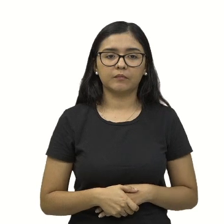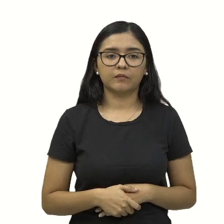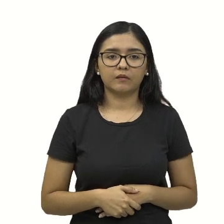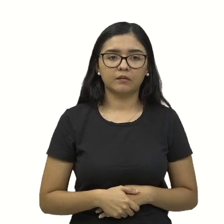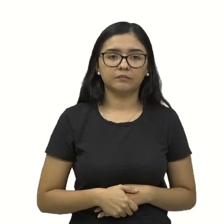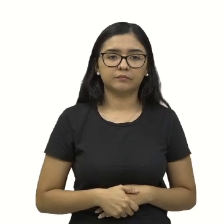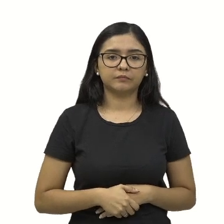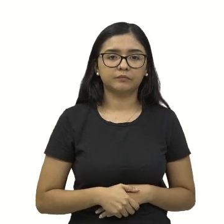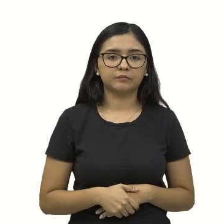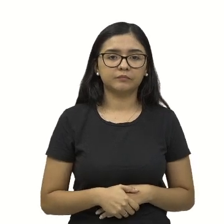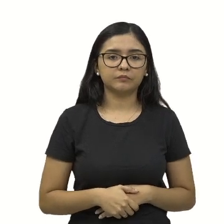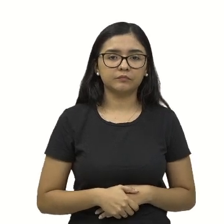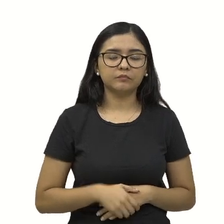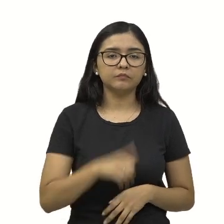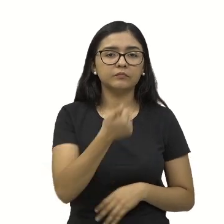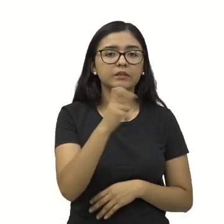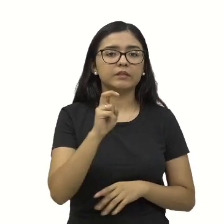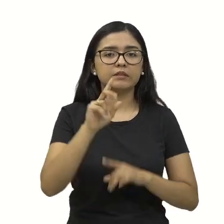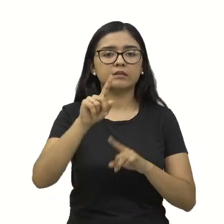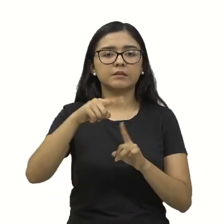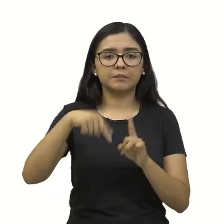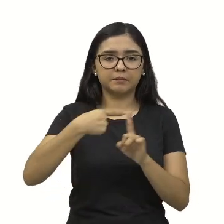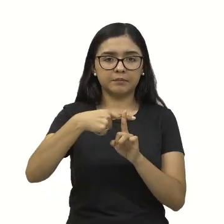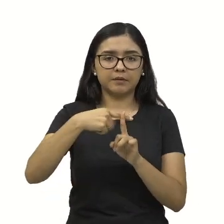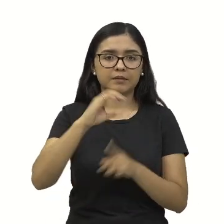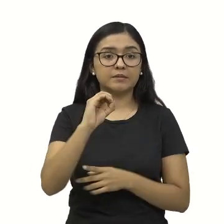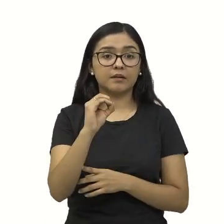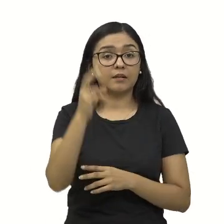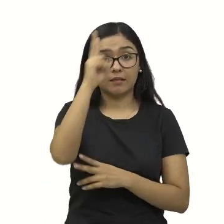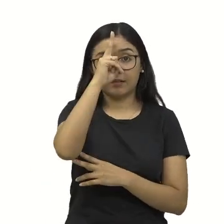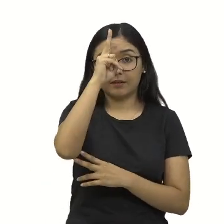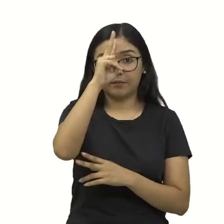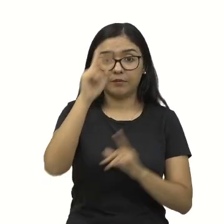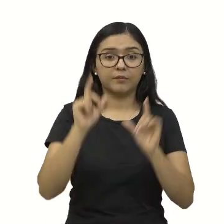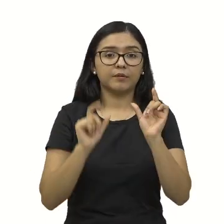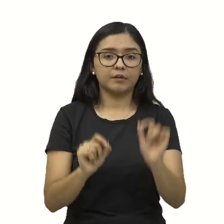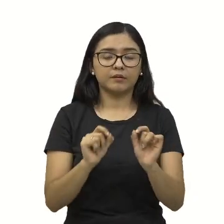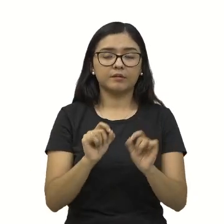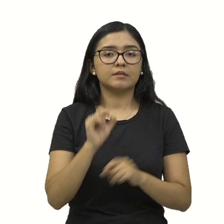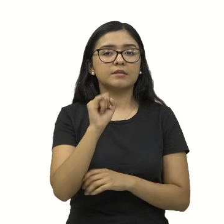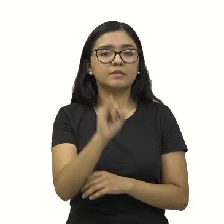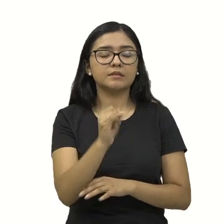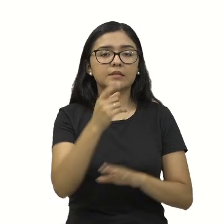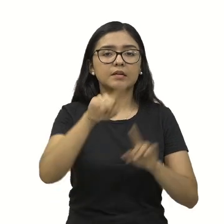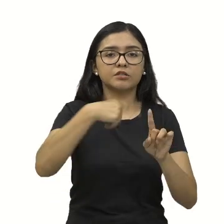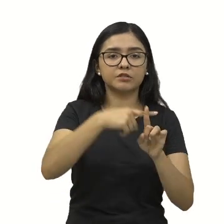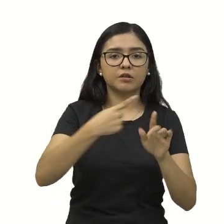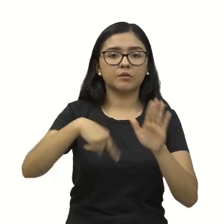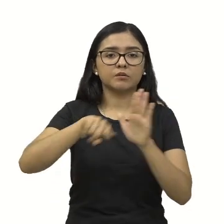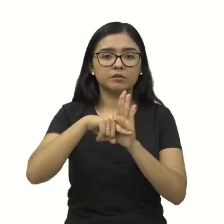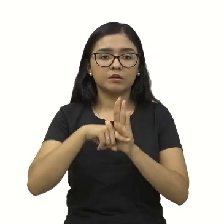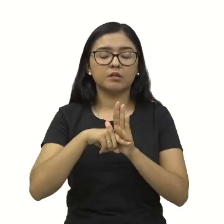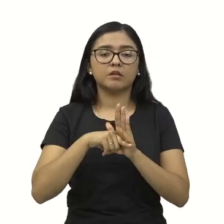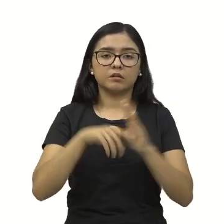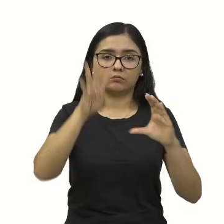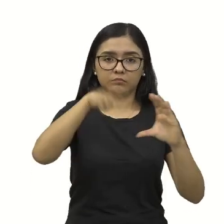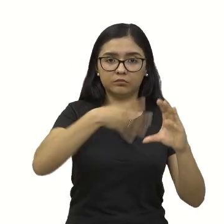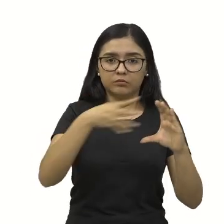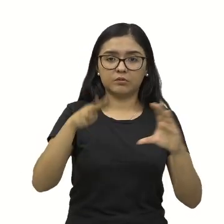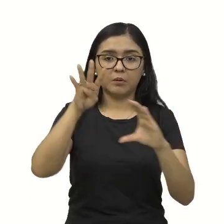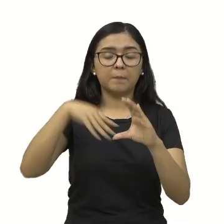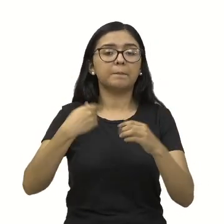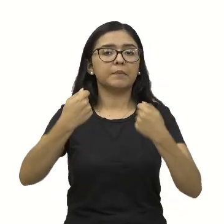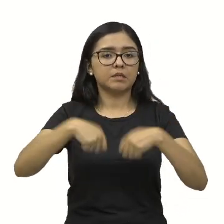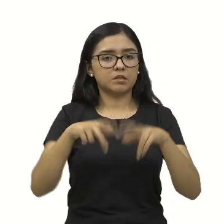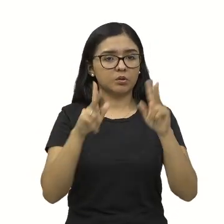15 mais 0, ó. Lembre-se que no caso da adição e subtração, as matrizes precisam ser de mesma